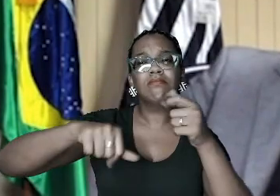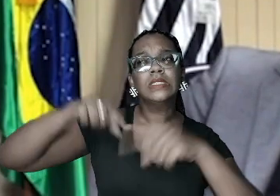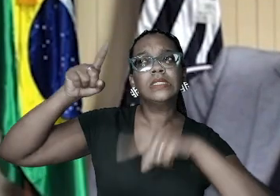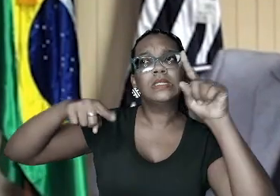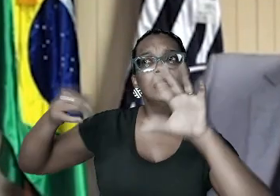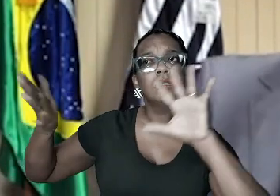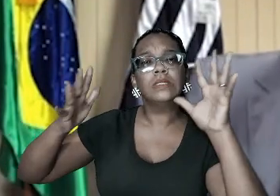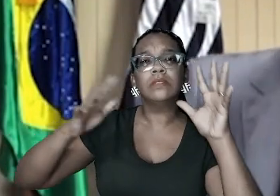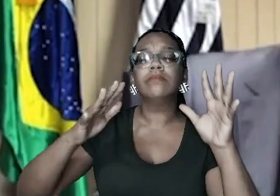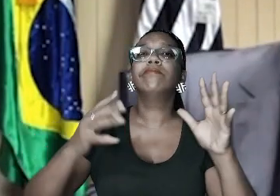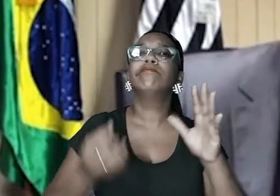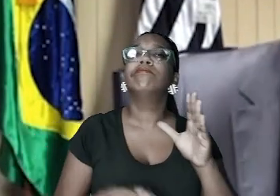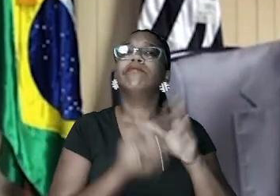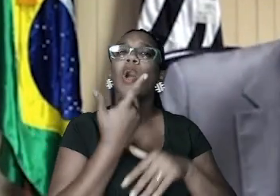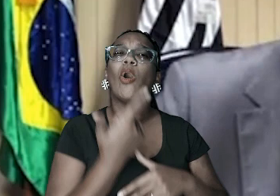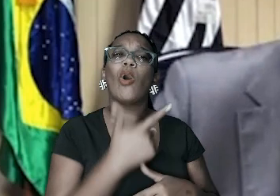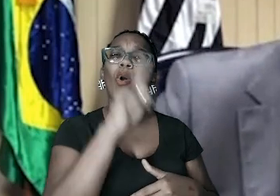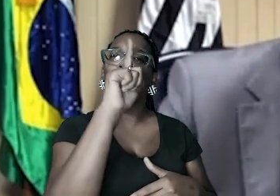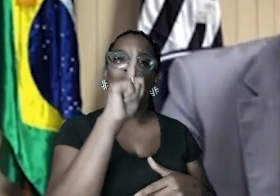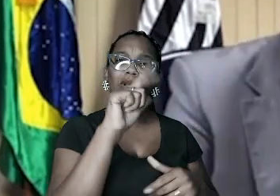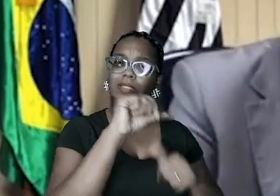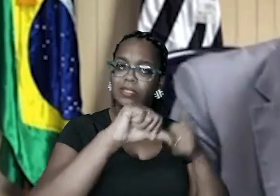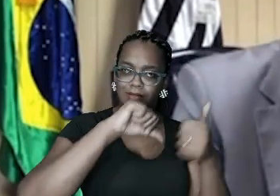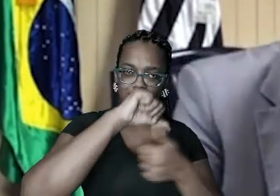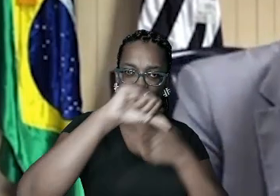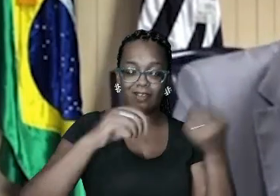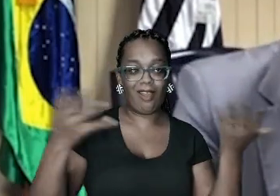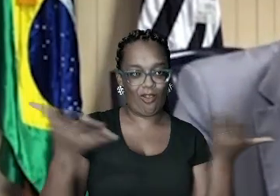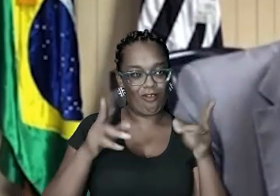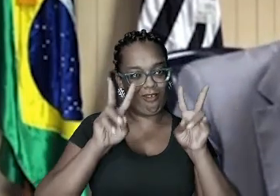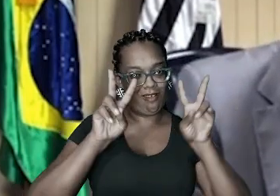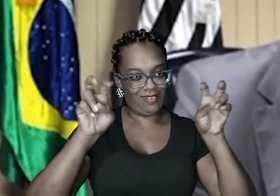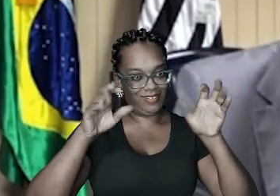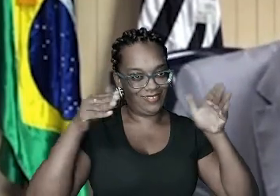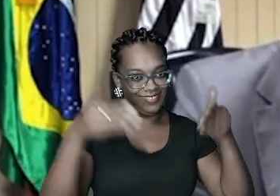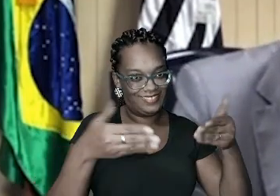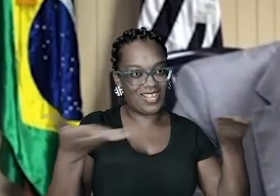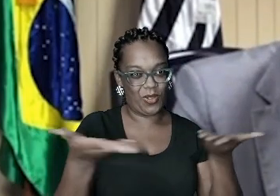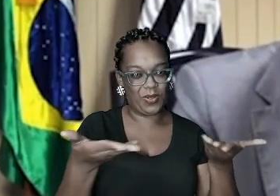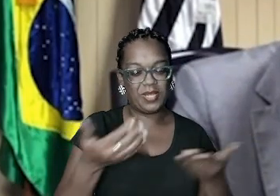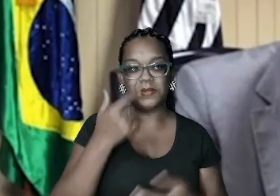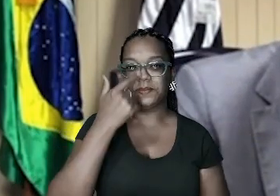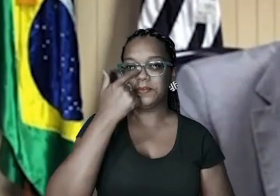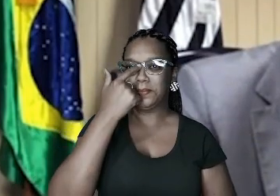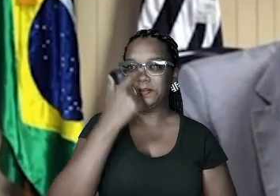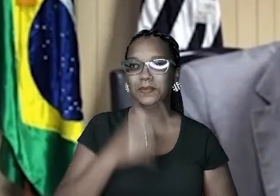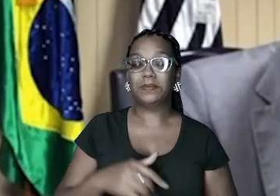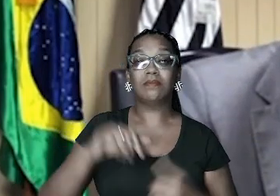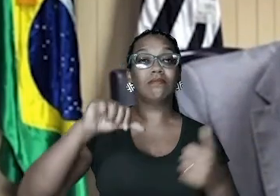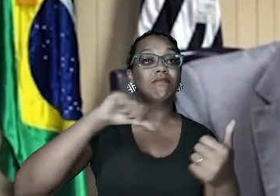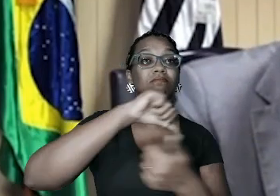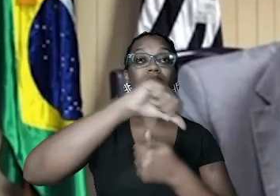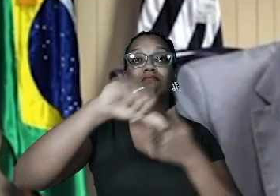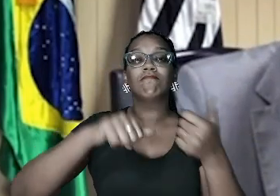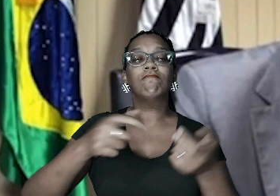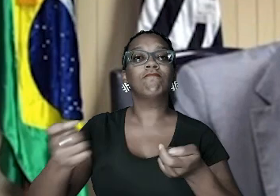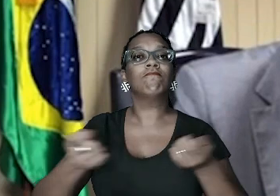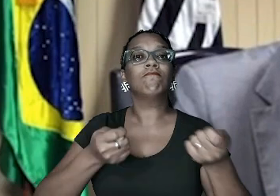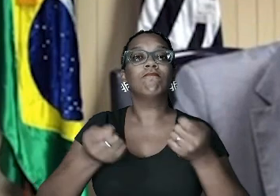essa transformação dos padrões de volatilidade gerou uma outra transformação que agora me traz para o nosso assunto efetivamente